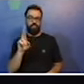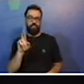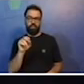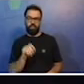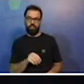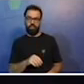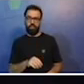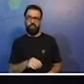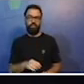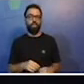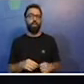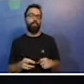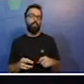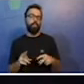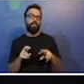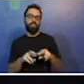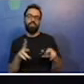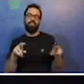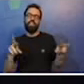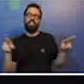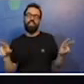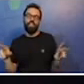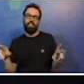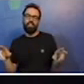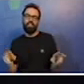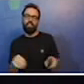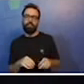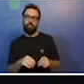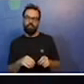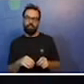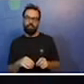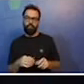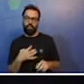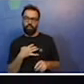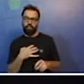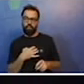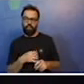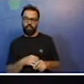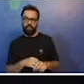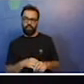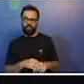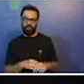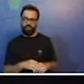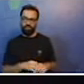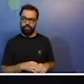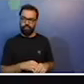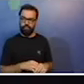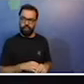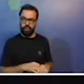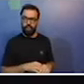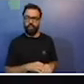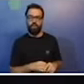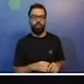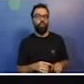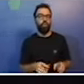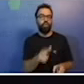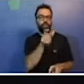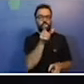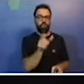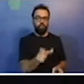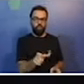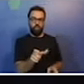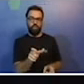é suficiente, é demais. E o sujeito é representado por expressão no plural que